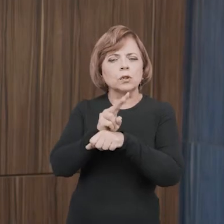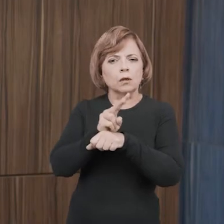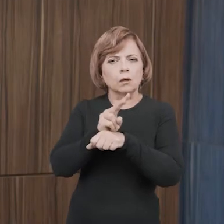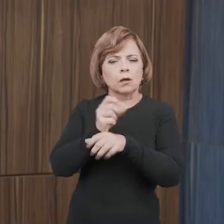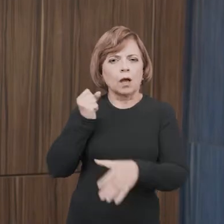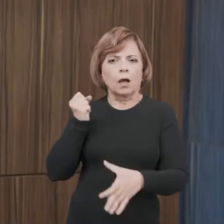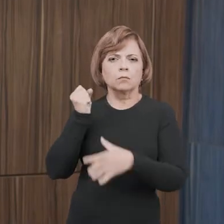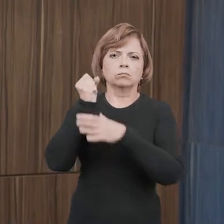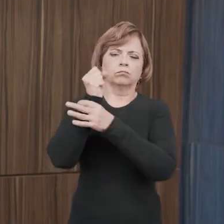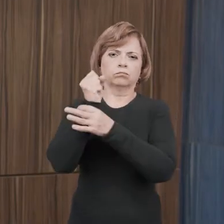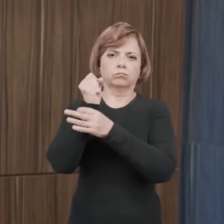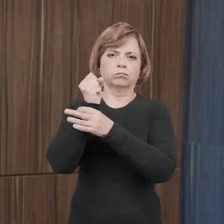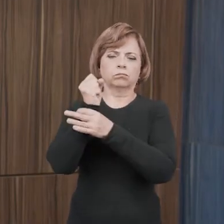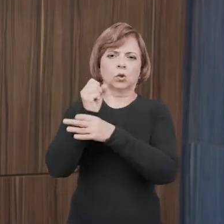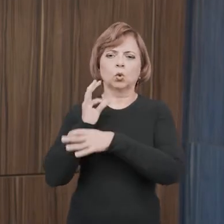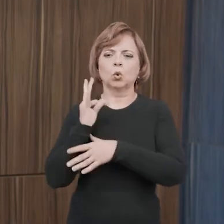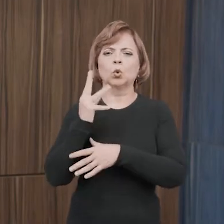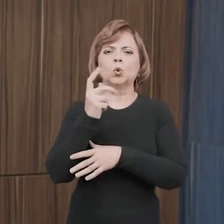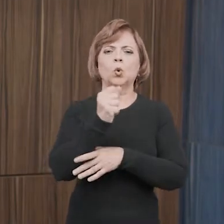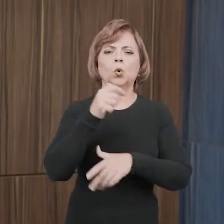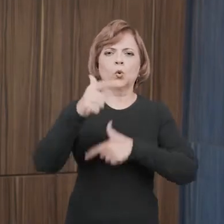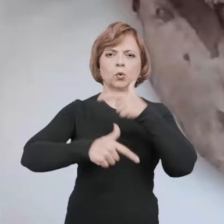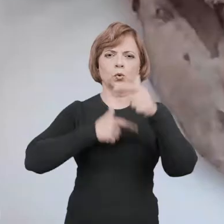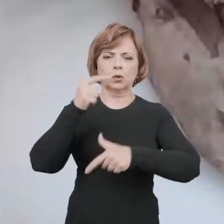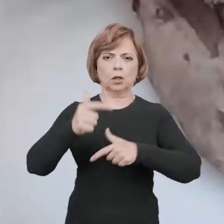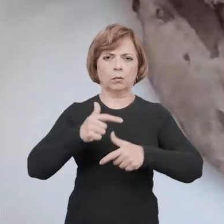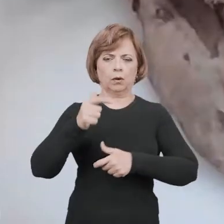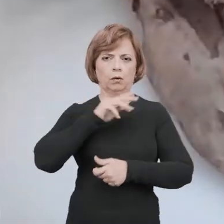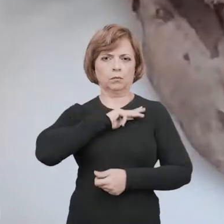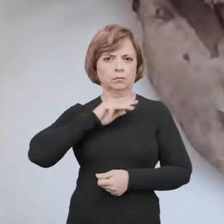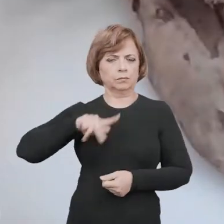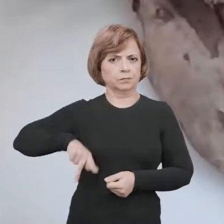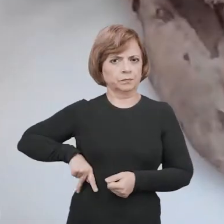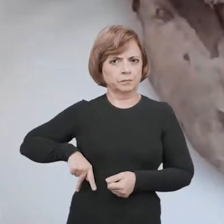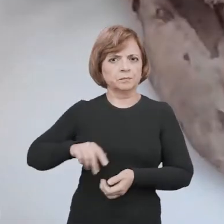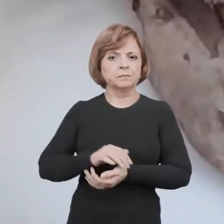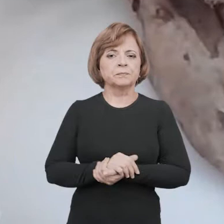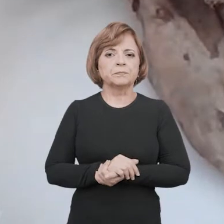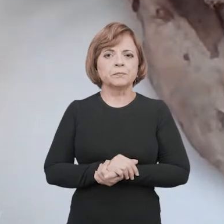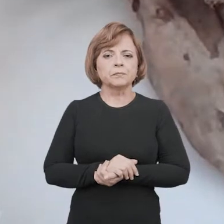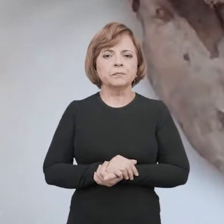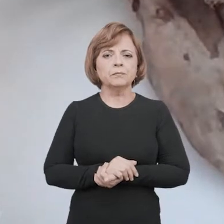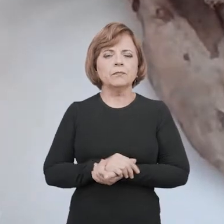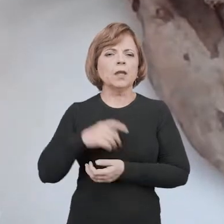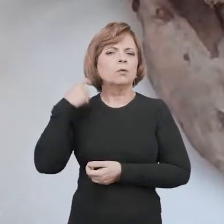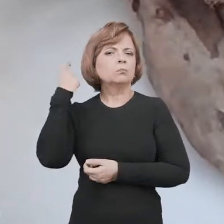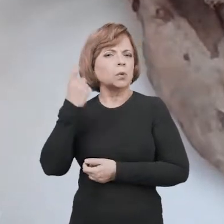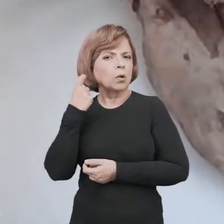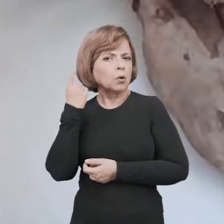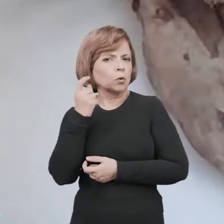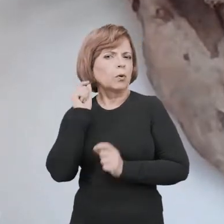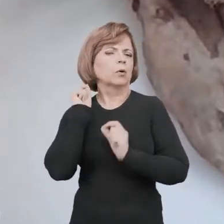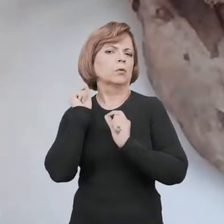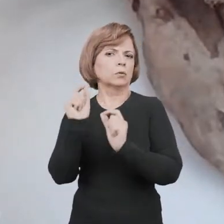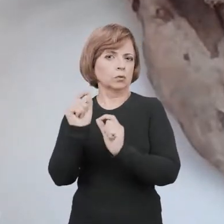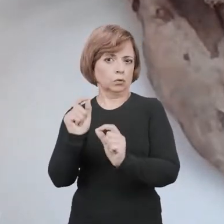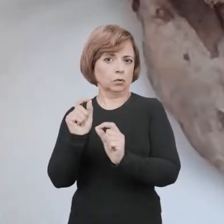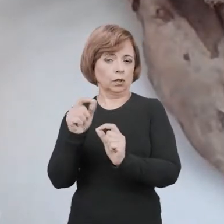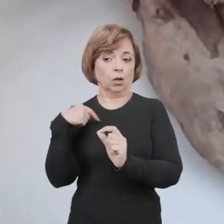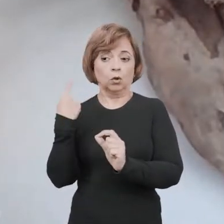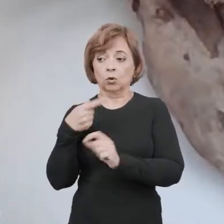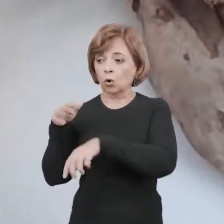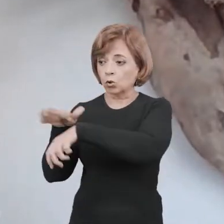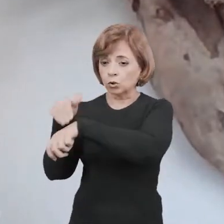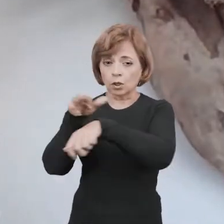sustentabilidade em toda a atuação ministerial? A preocupação quando nós convidamos todos a